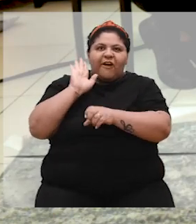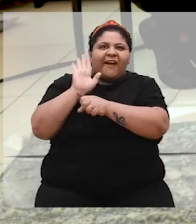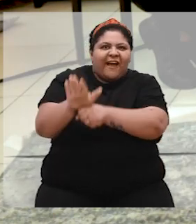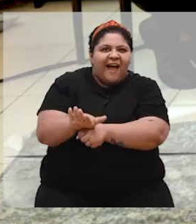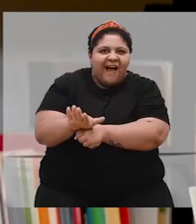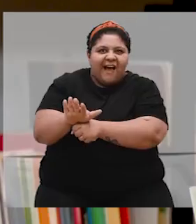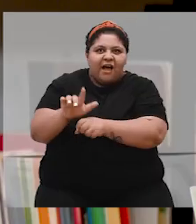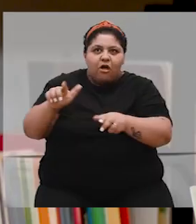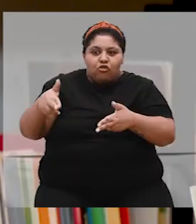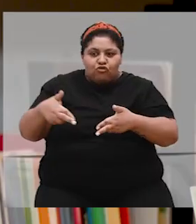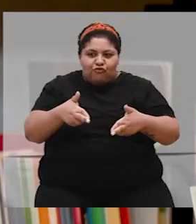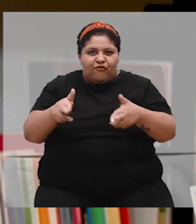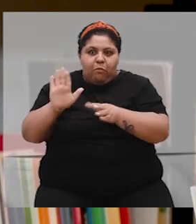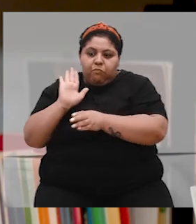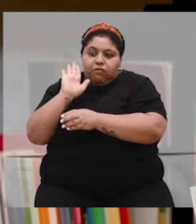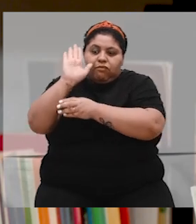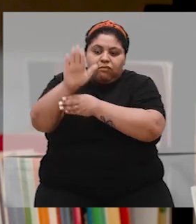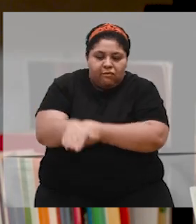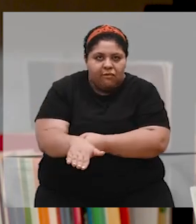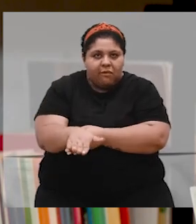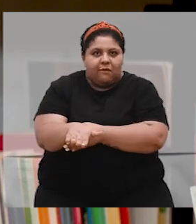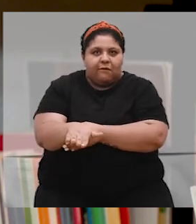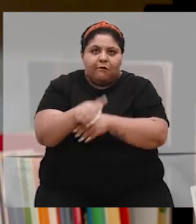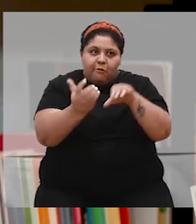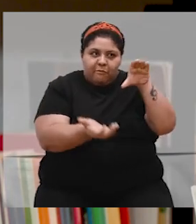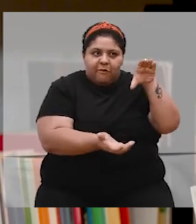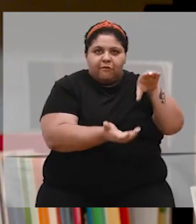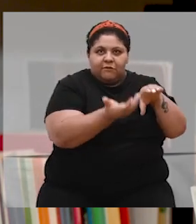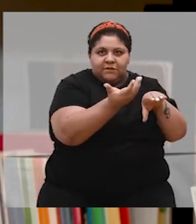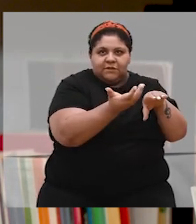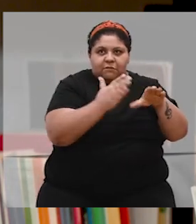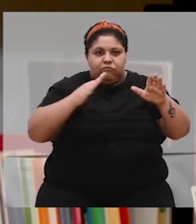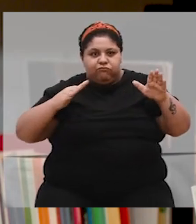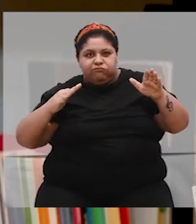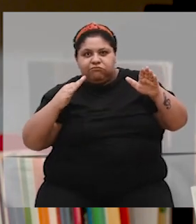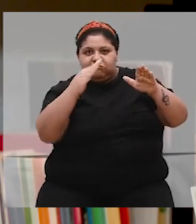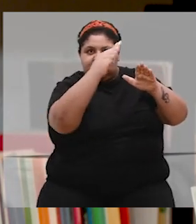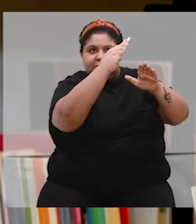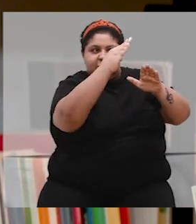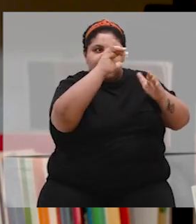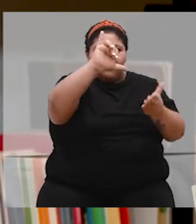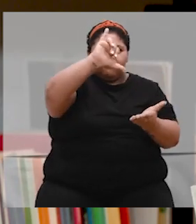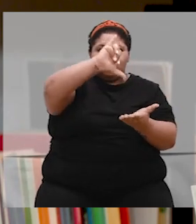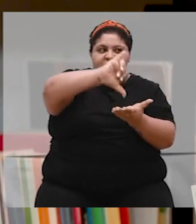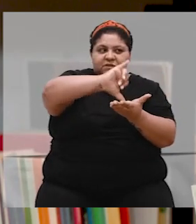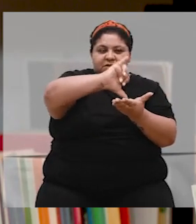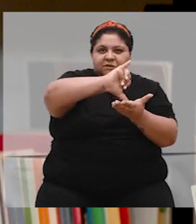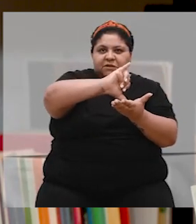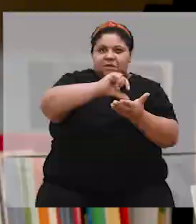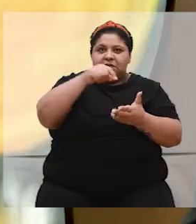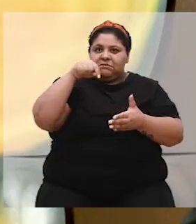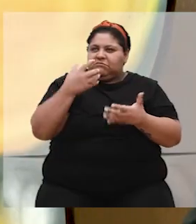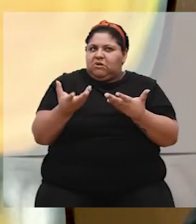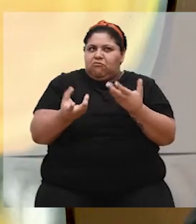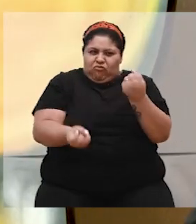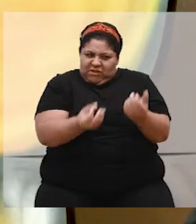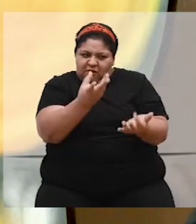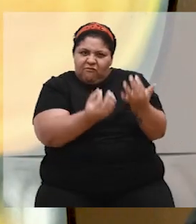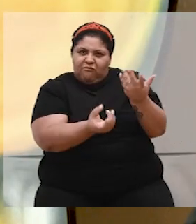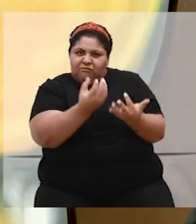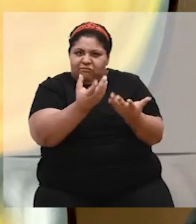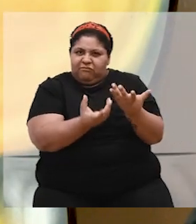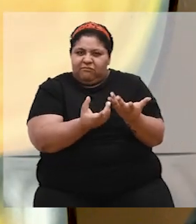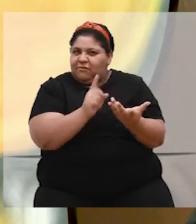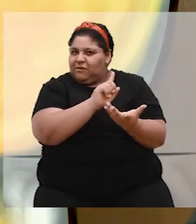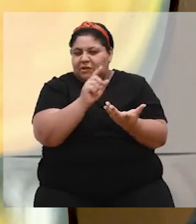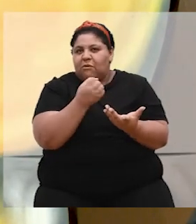porque Brasília fica num altiplano, né? É Planalto Central. Então, botar fogo no livro